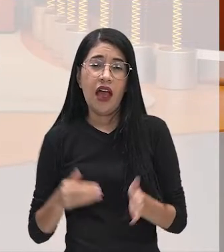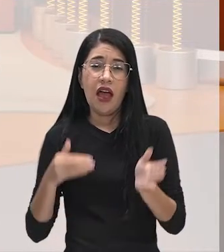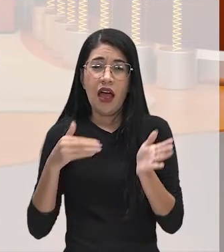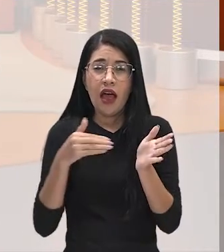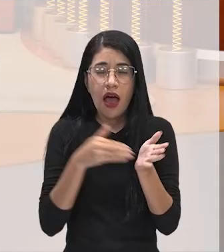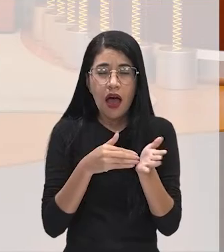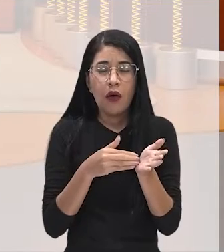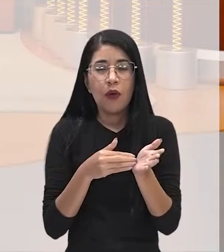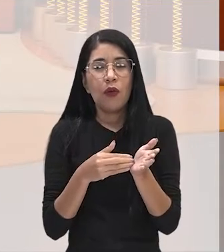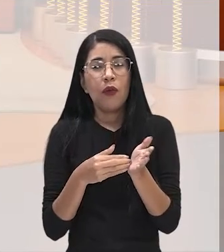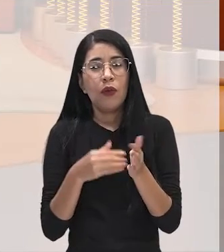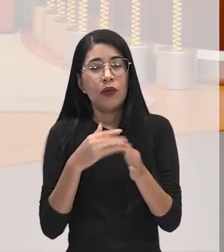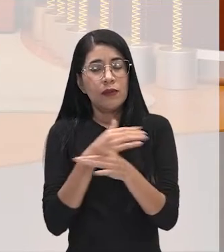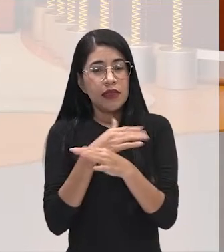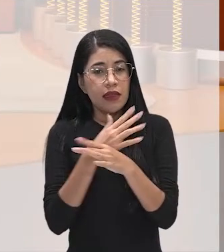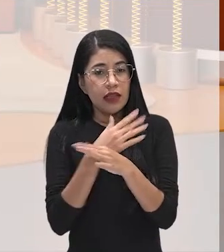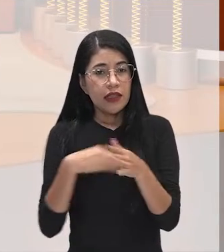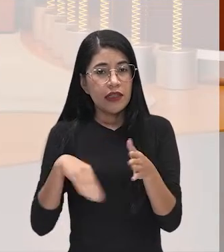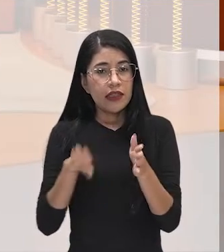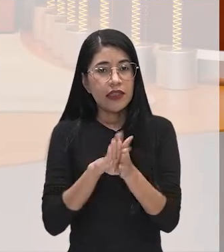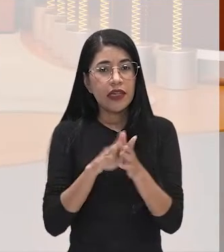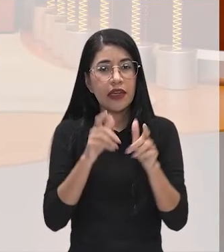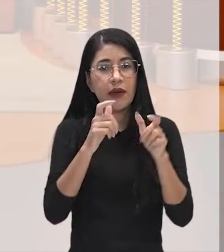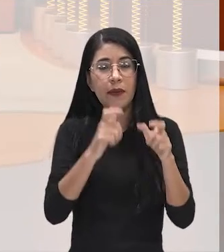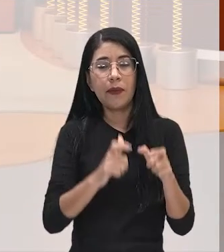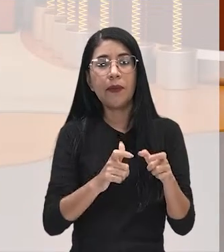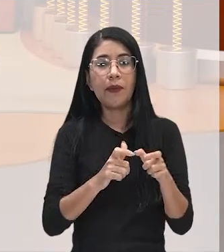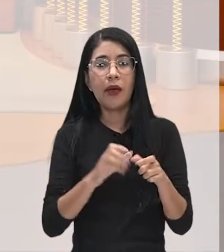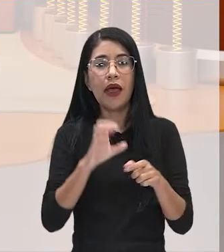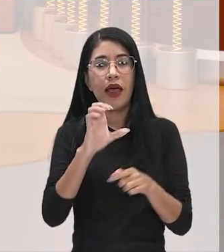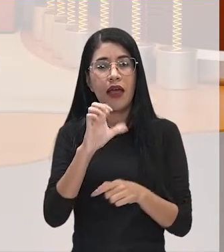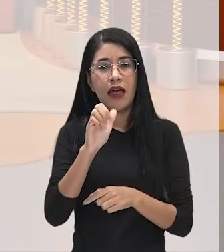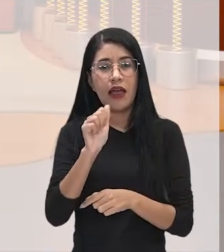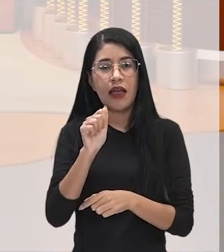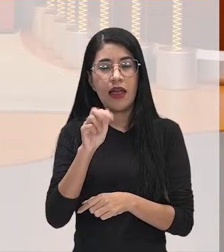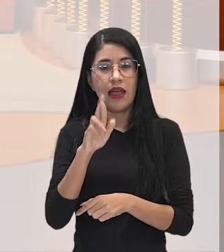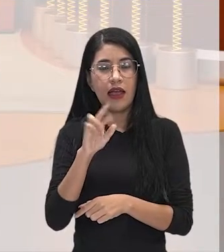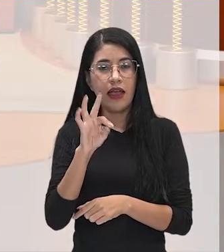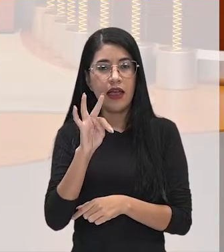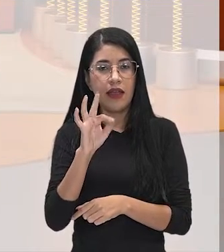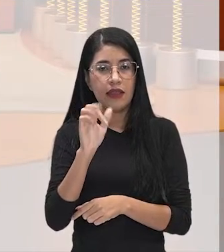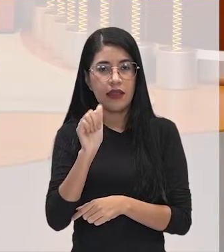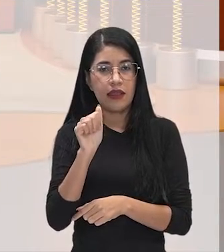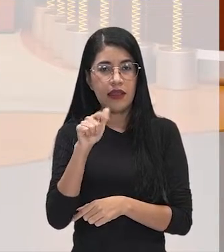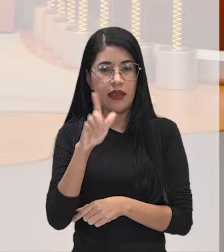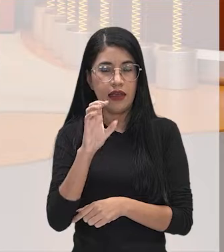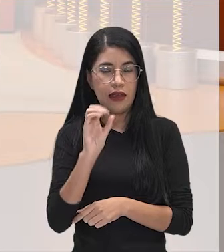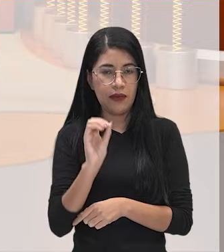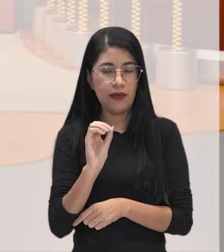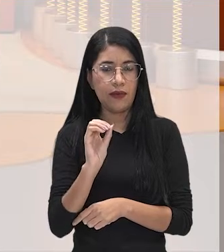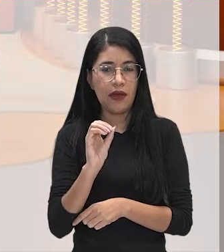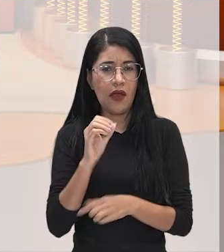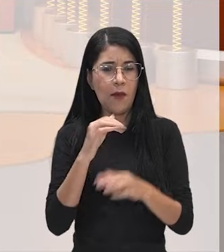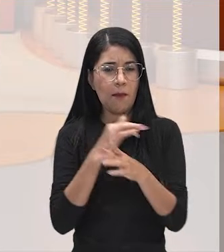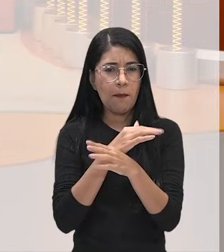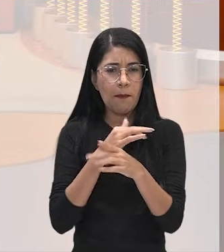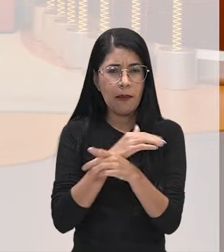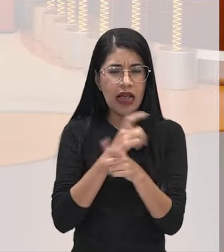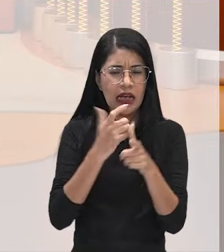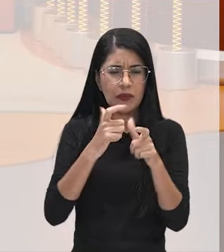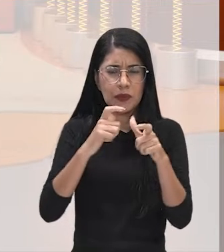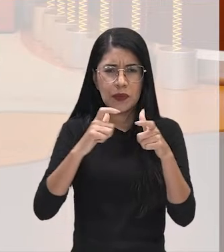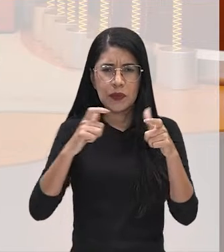nosso barquinho acabou, então, de aportar é Cartago. Uma grande, então, aí, cidade